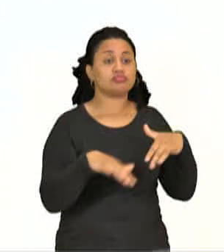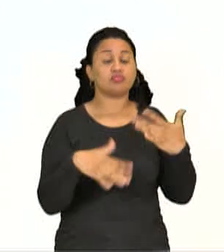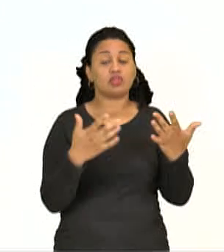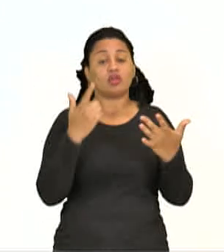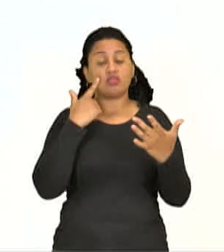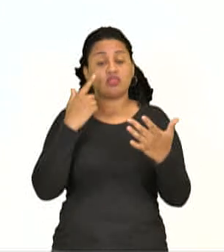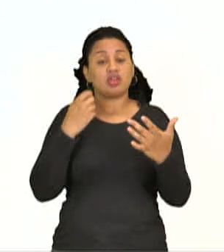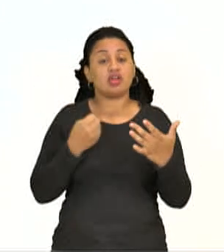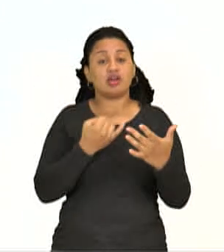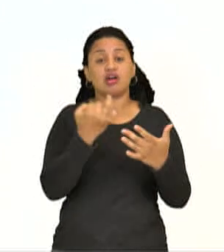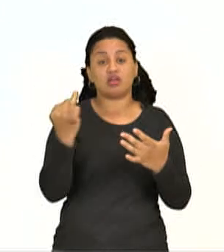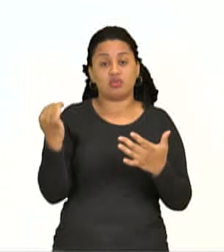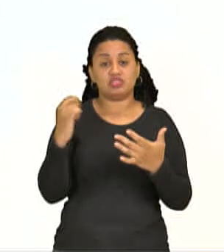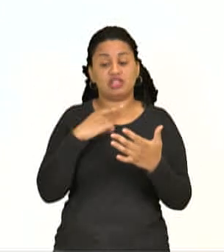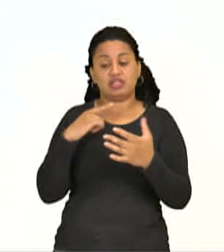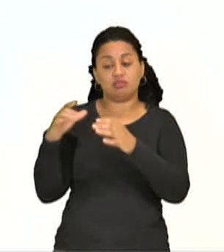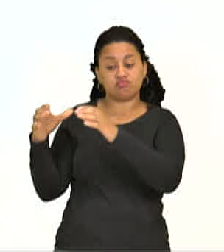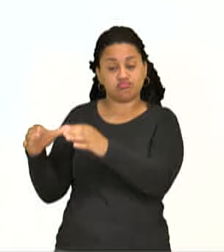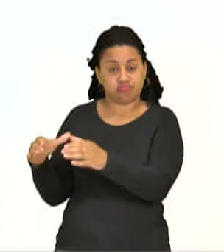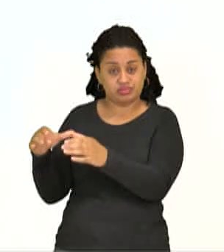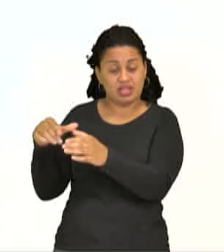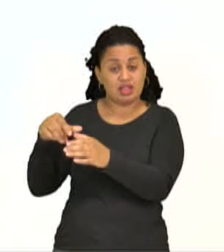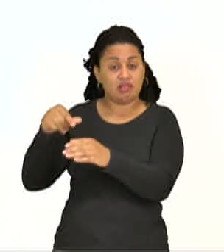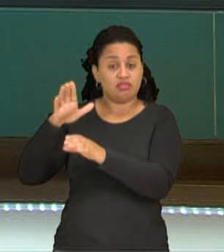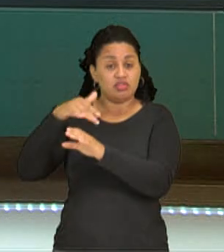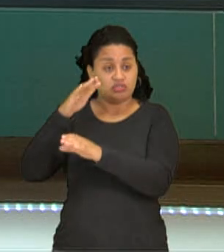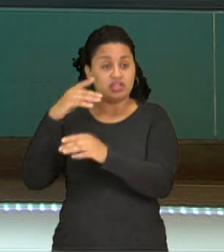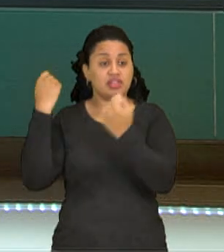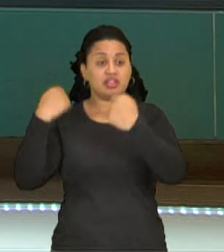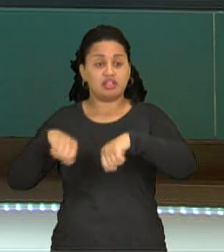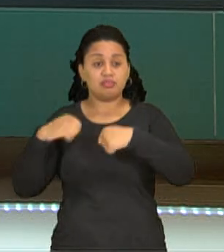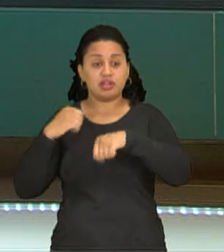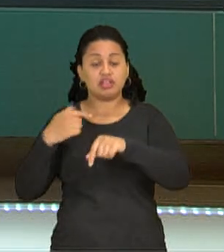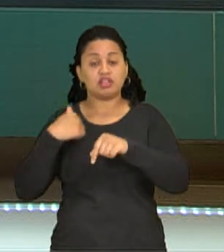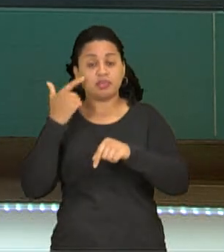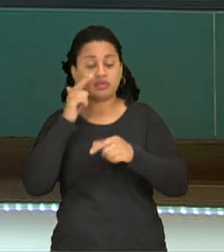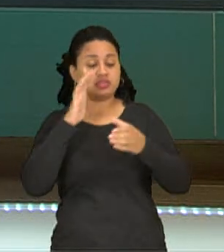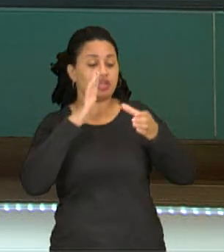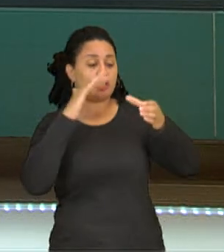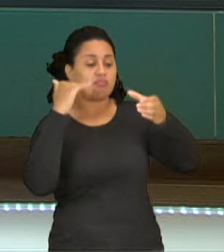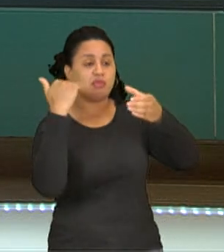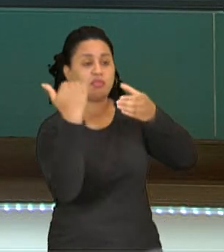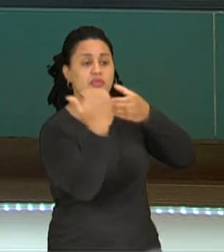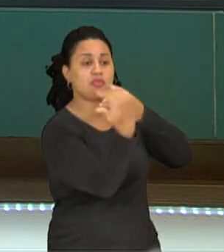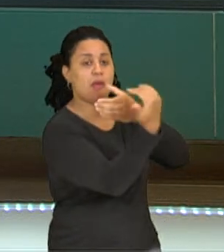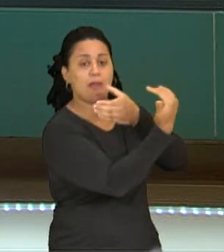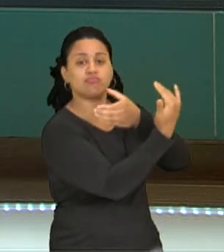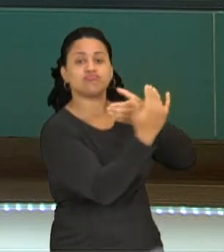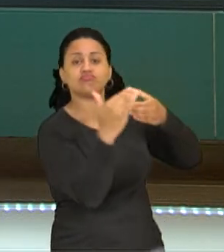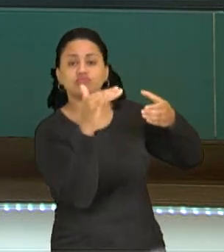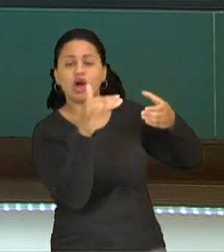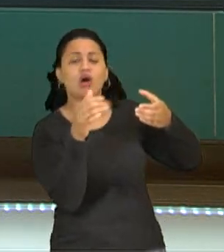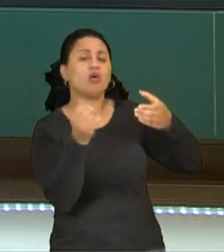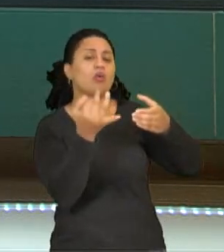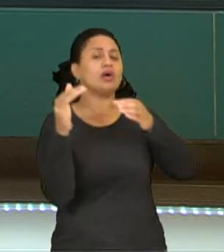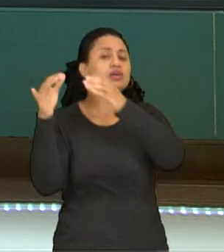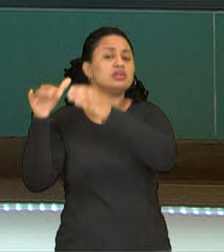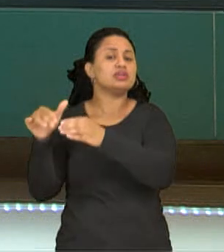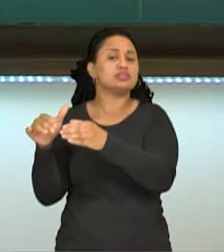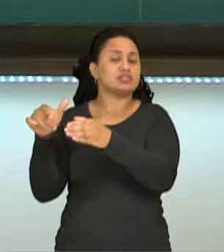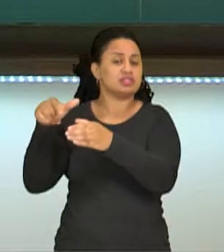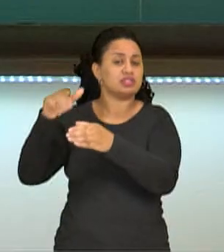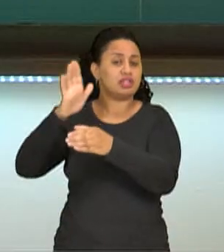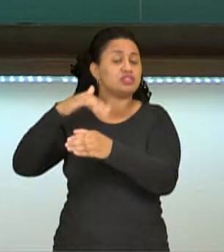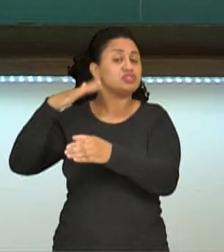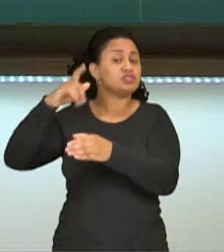a quantidade de latas que serão necessárias para que a gente pinte toda a superfície lateral. Então,